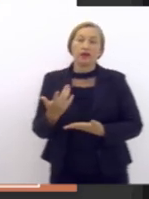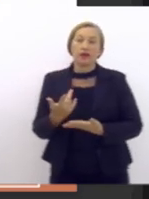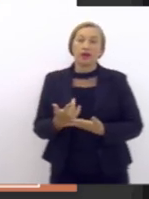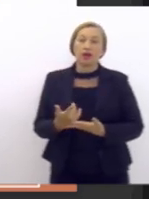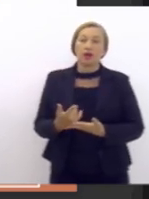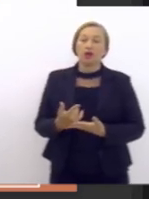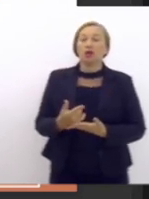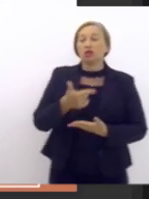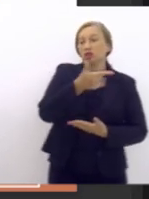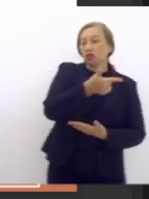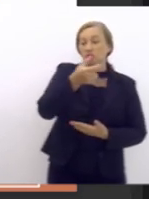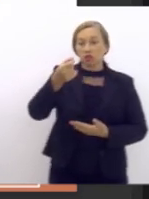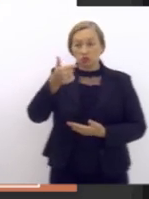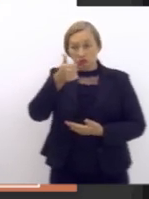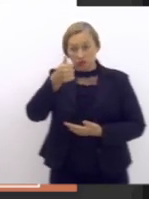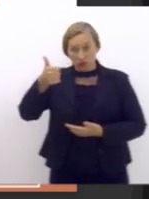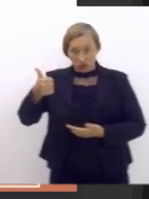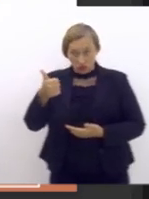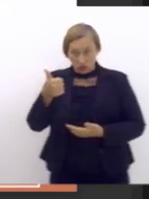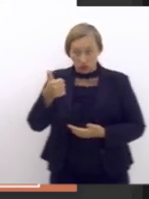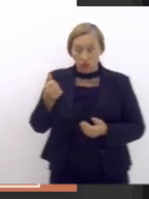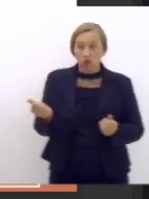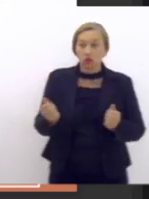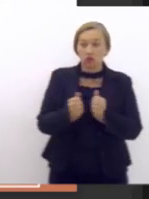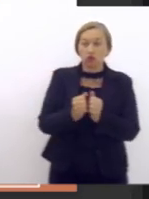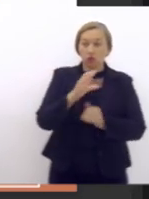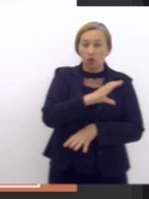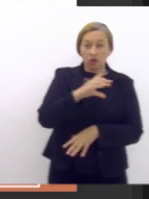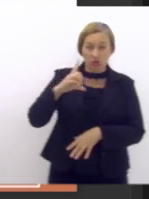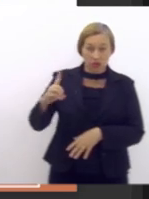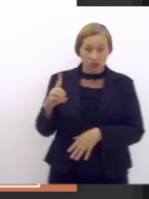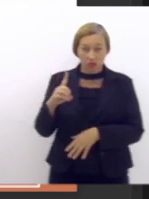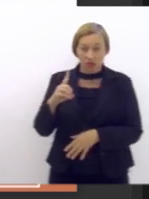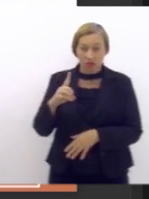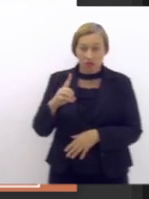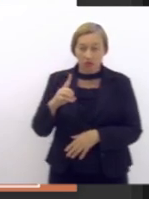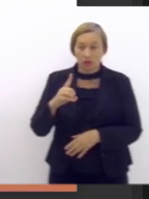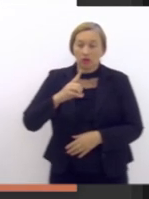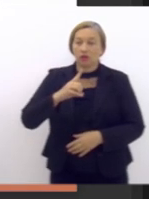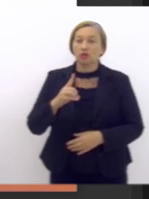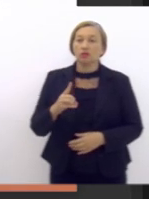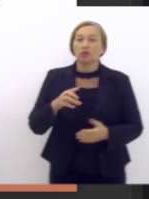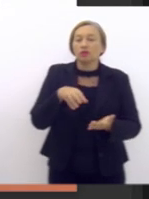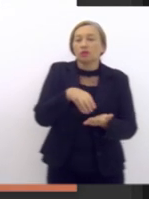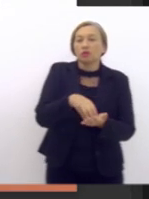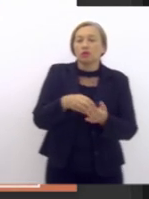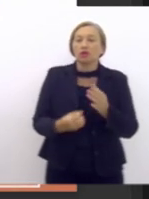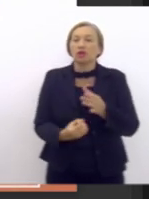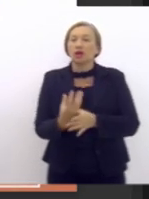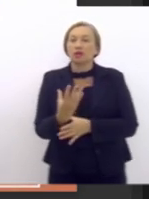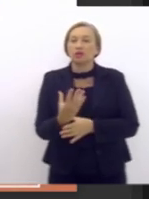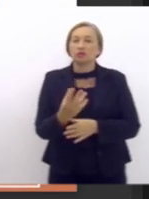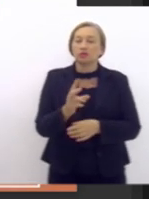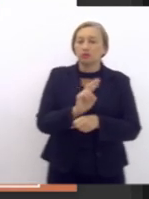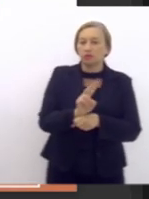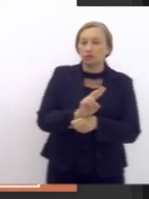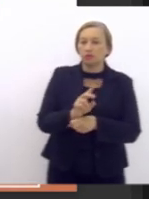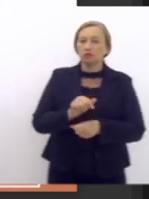desde 2021, juntamente com a coordenação, com a criação do observatório, foi